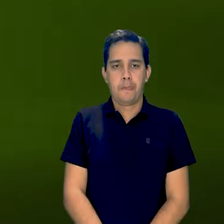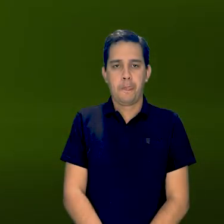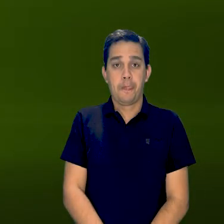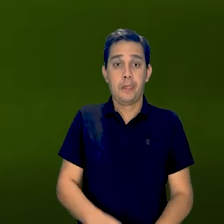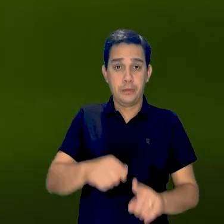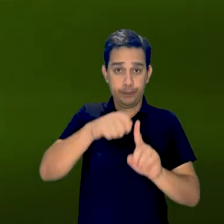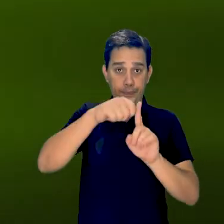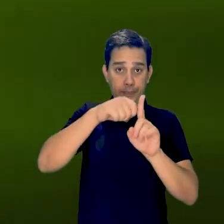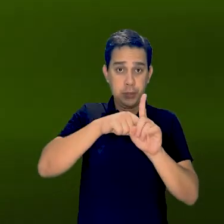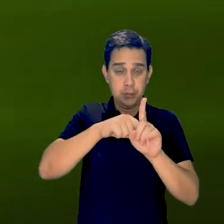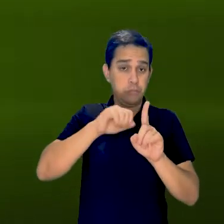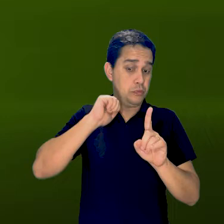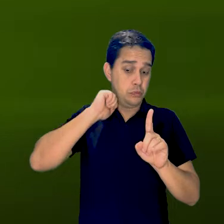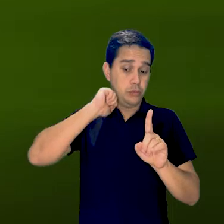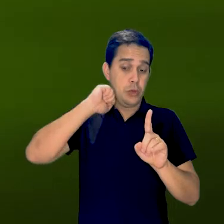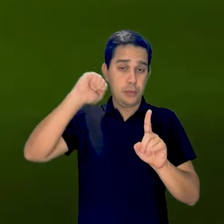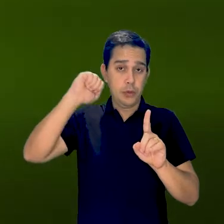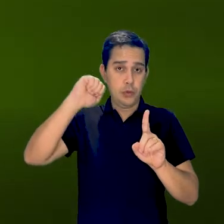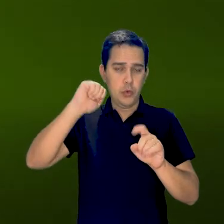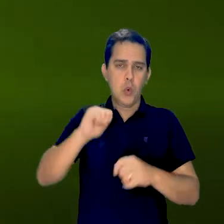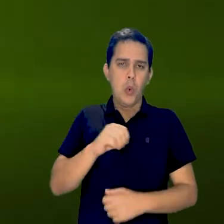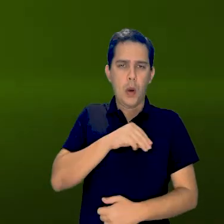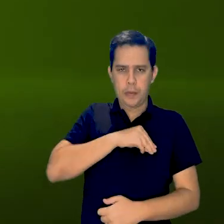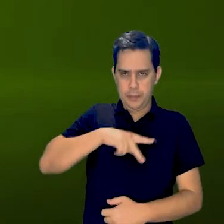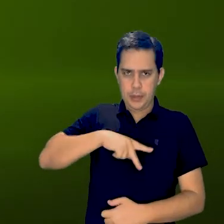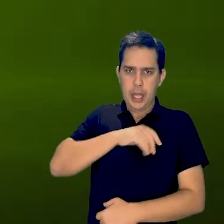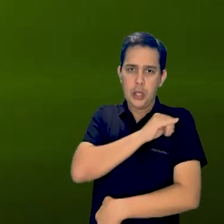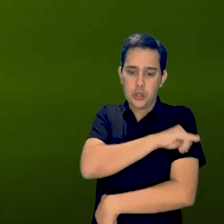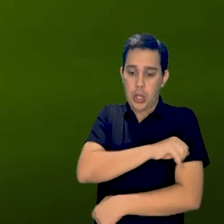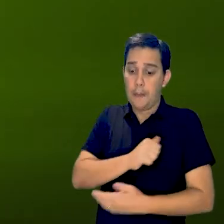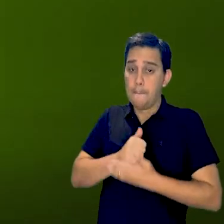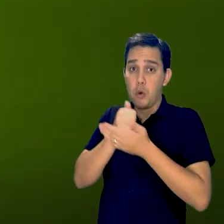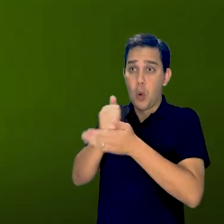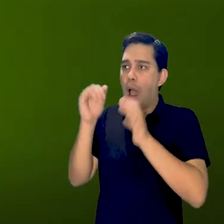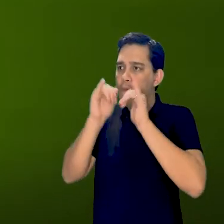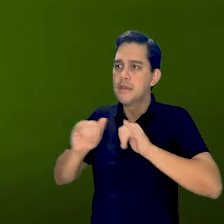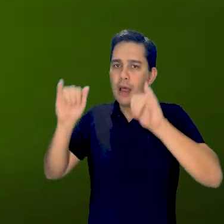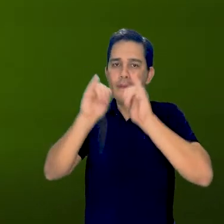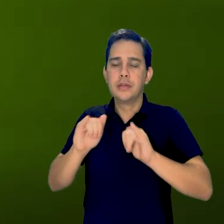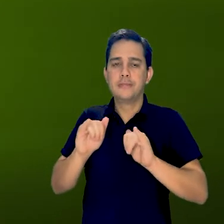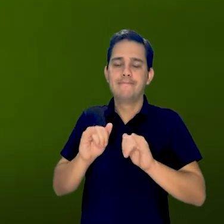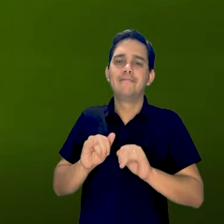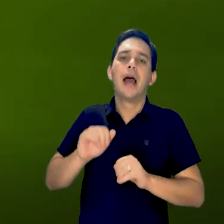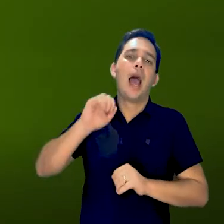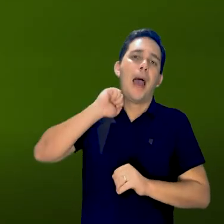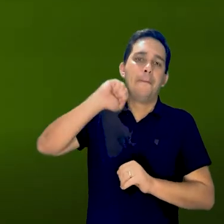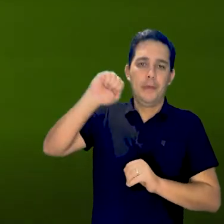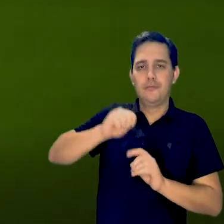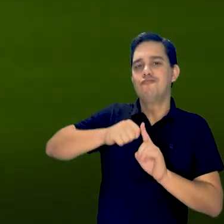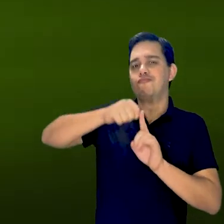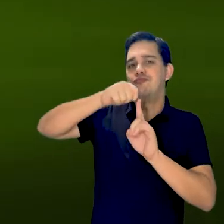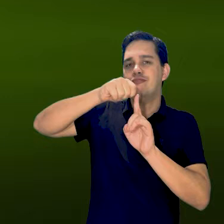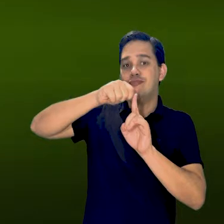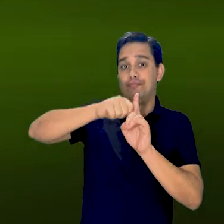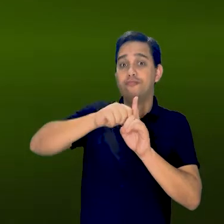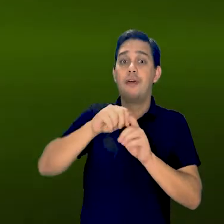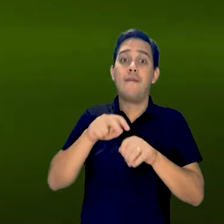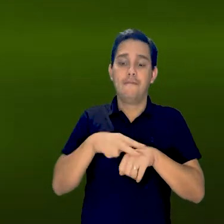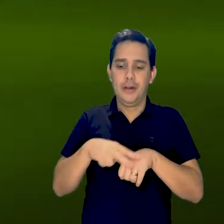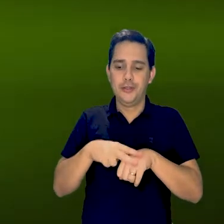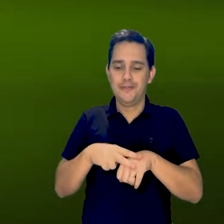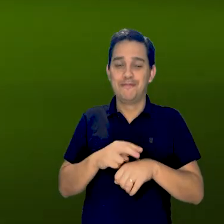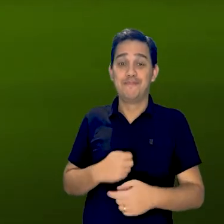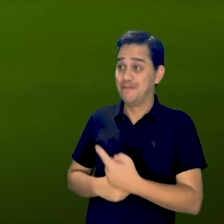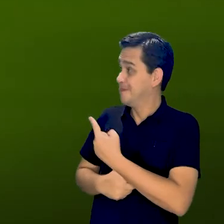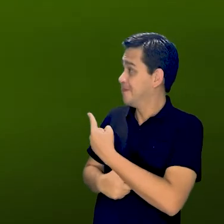Durante o mês de abril, o MPRJ apoiou a campanha Abril Verde, uma iniciativa do Ministério Público do